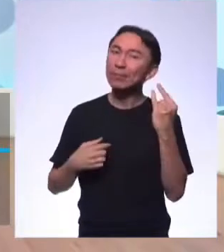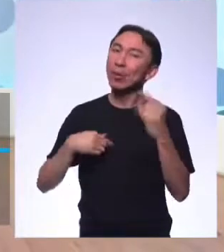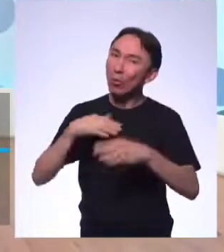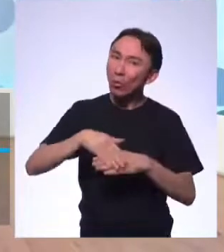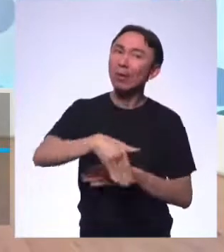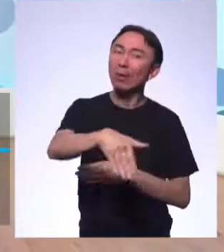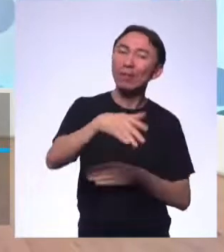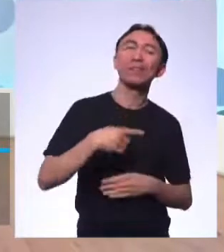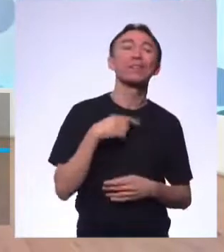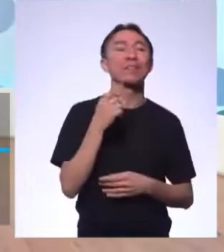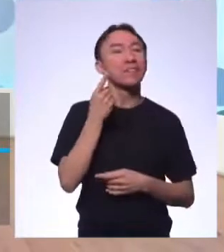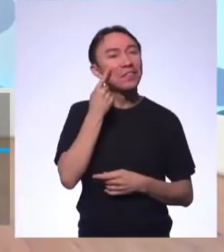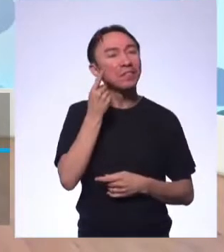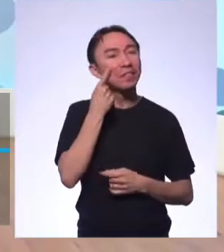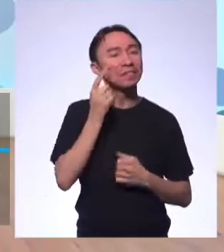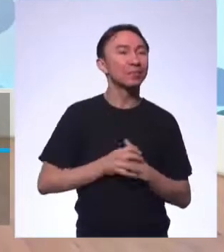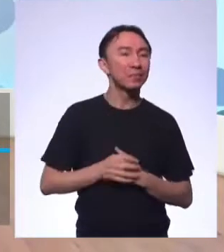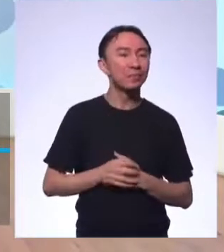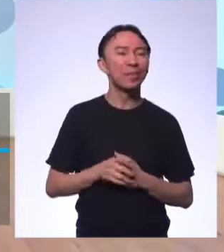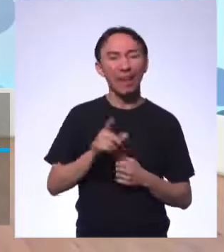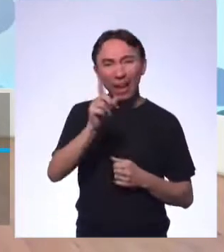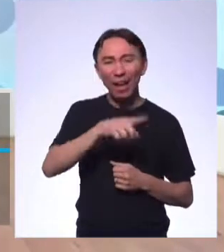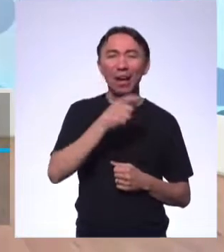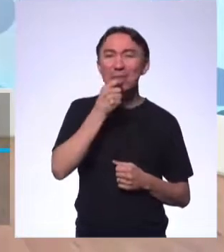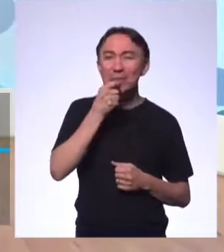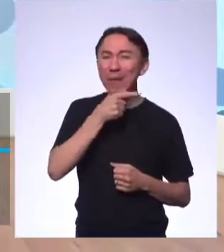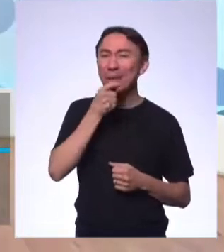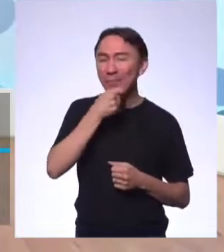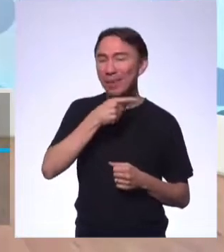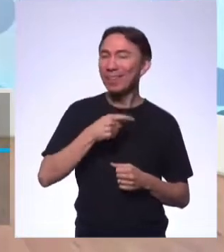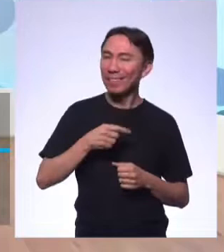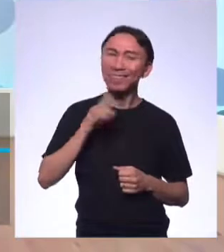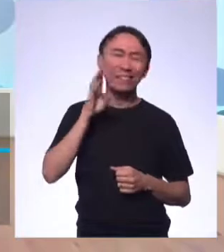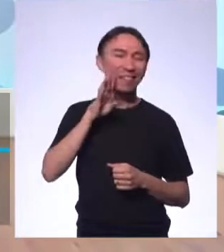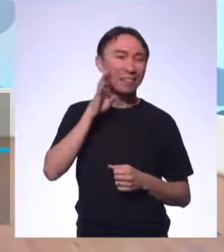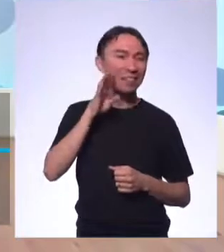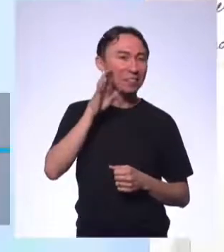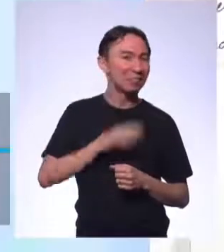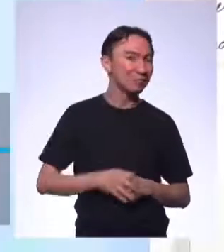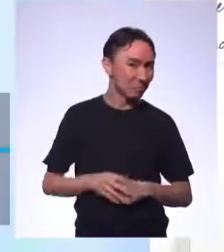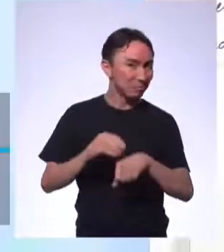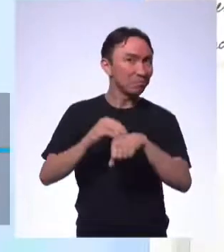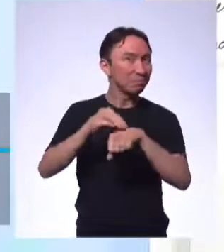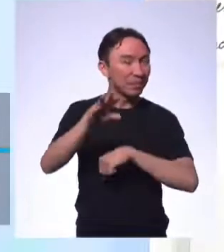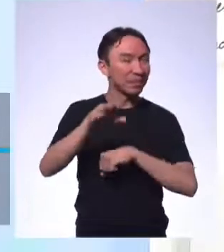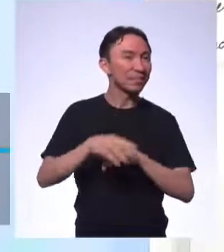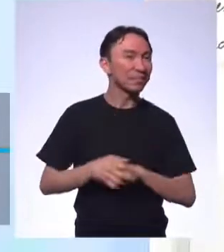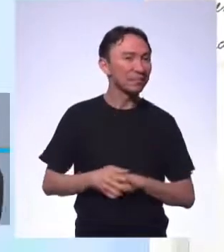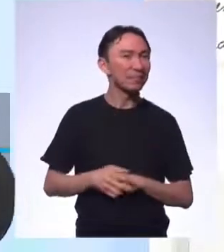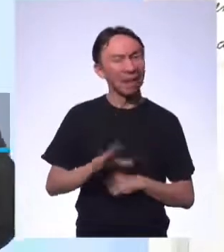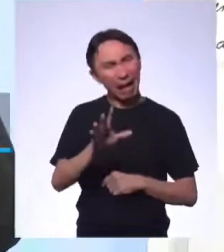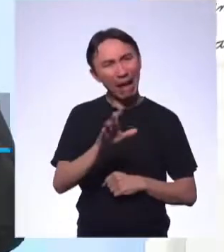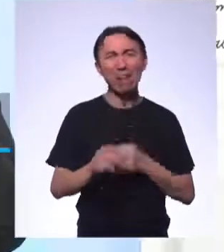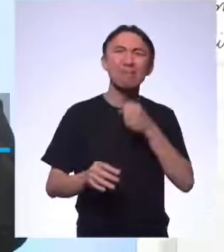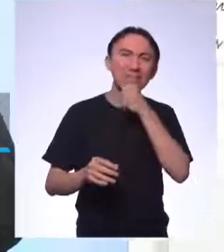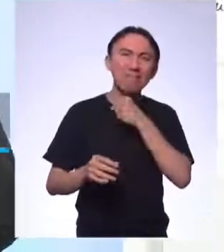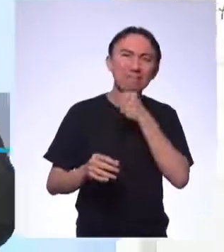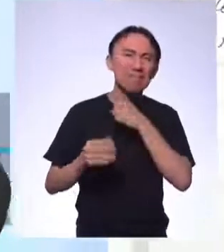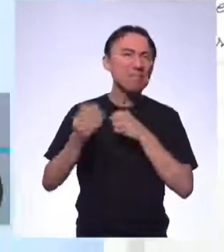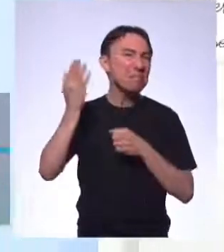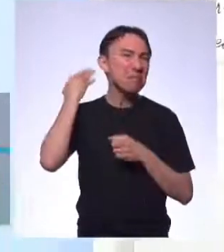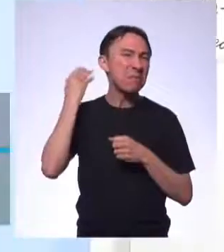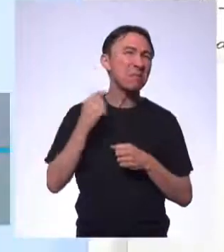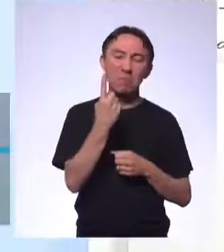dar muita risada. É uma comédia, né, bem dinâmico mesmo, tá? Recomendo a todos aí, tá? É um filme mais antiguinho, é da década de